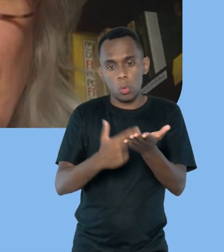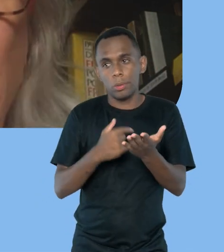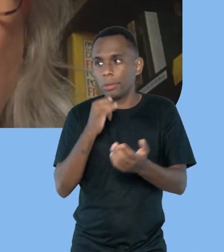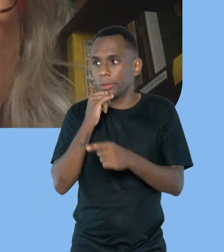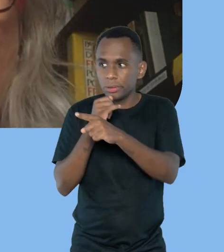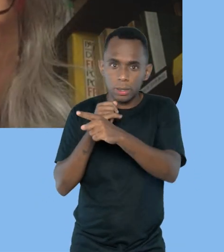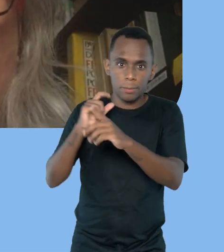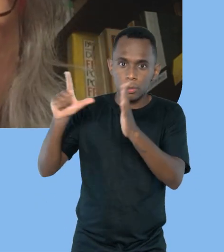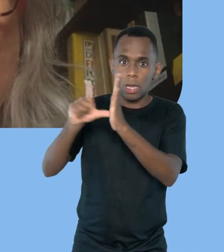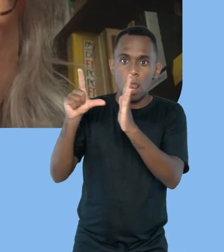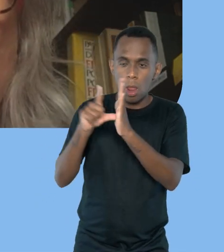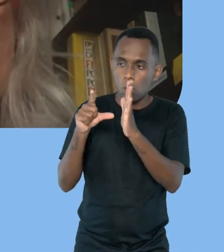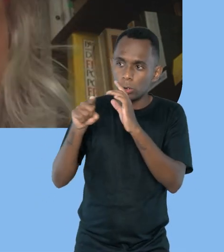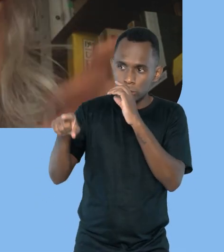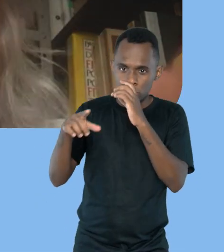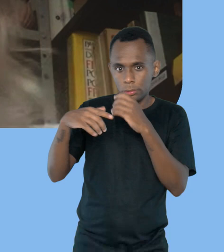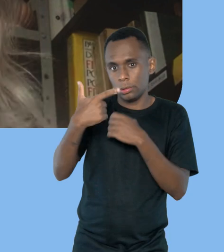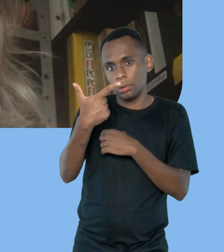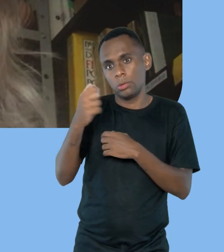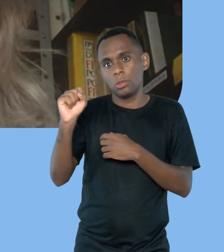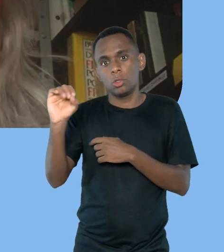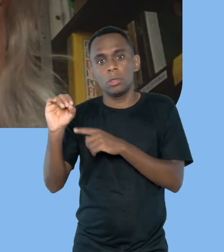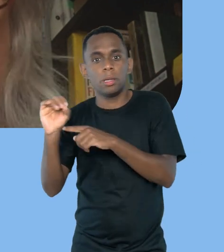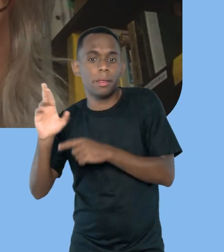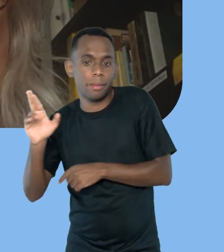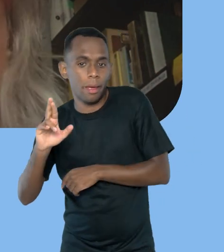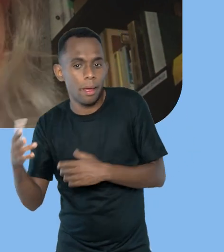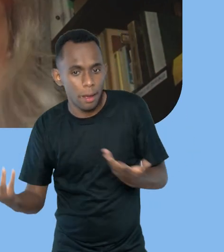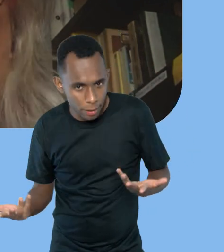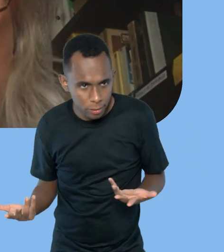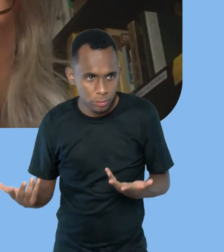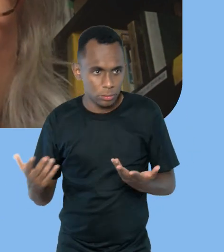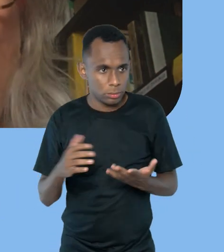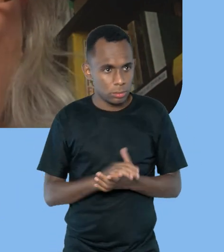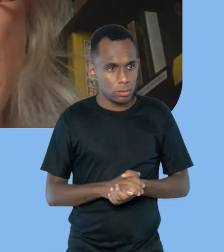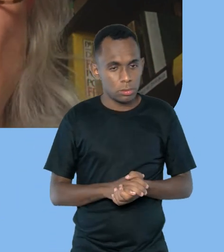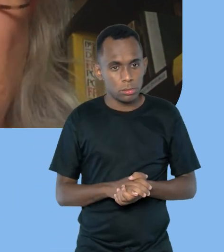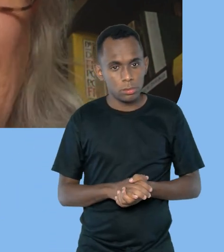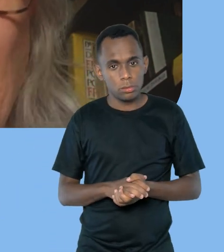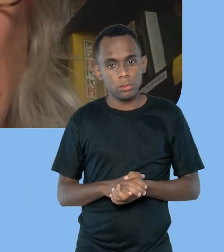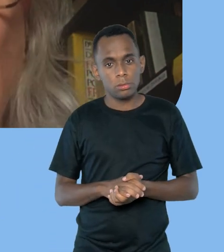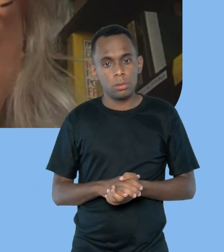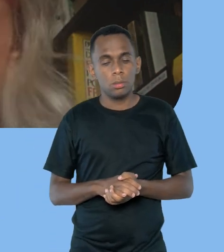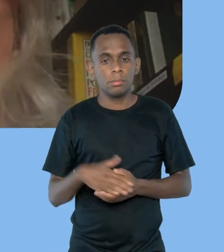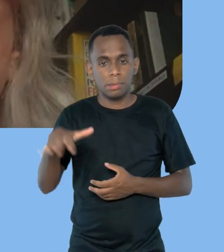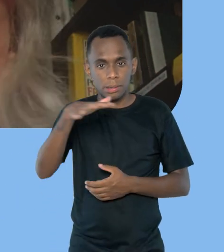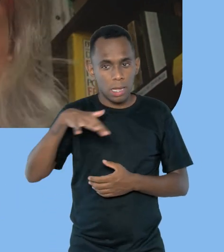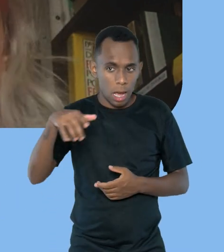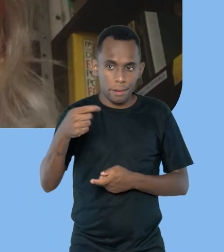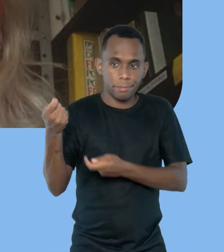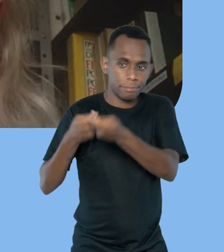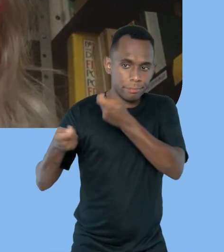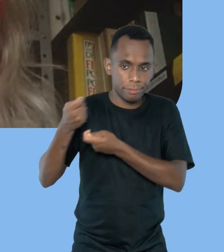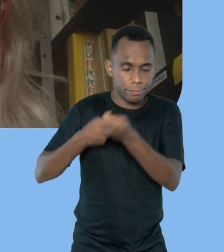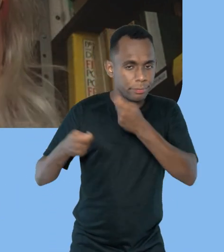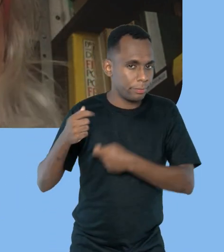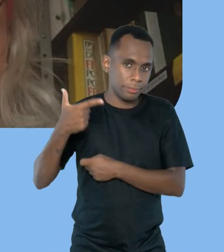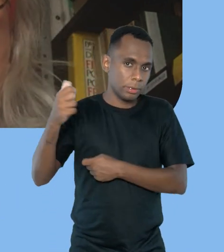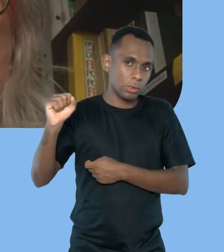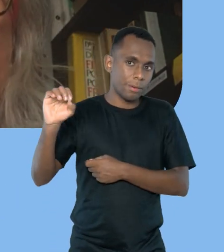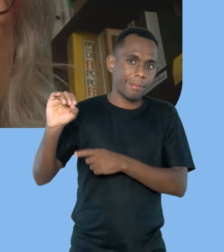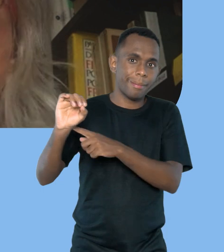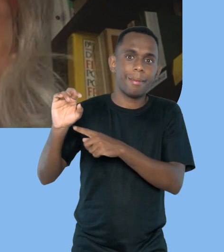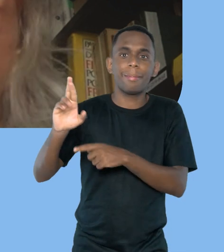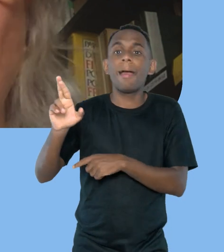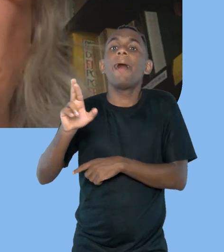livraria custaria 280, eu acho que o preço de um livro aí do mercado é R$ 280,